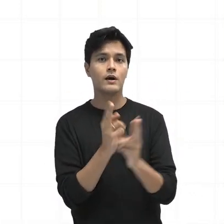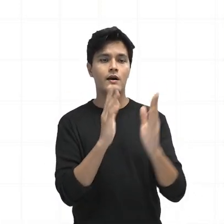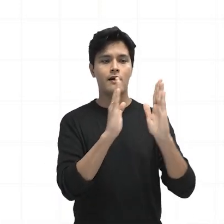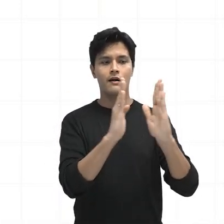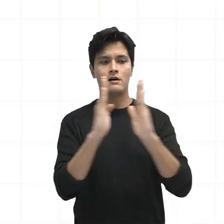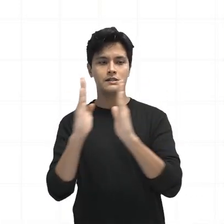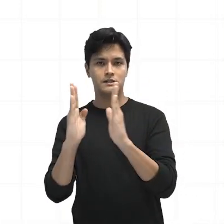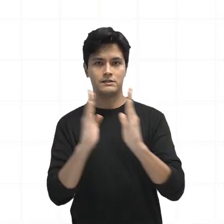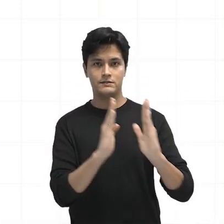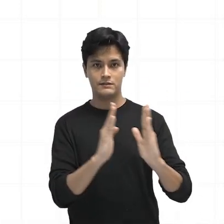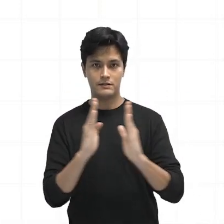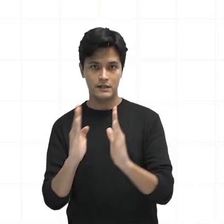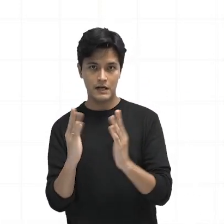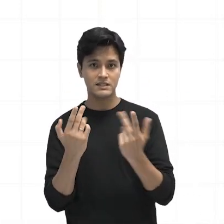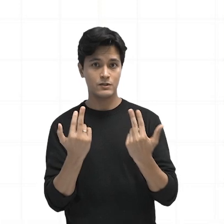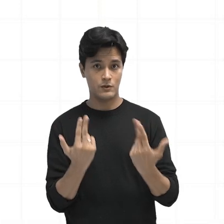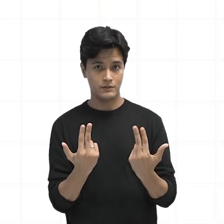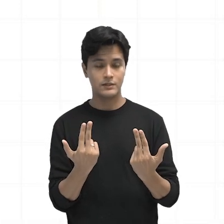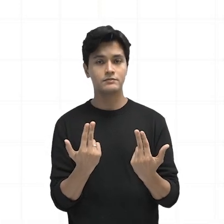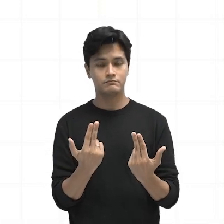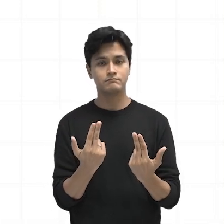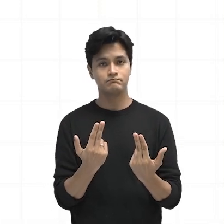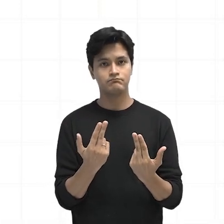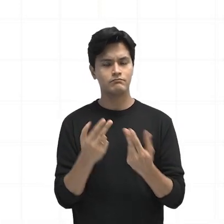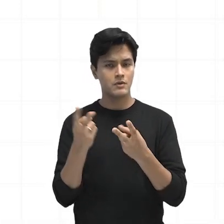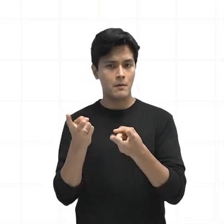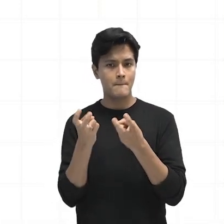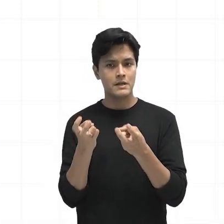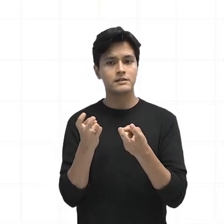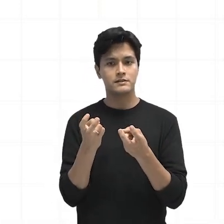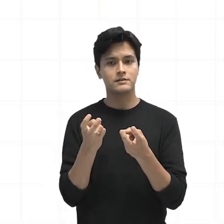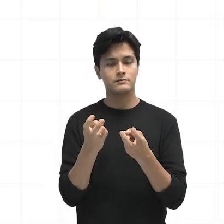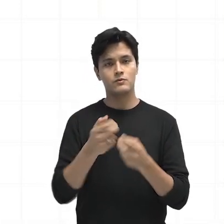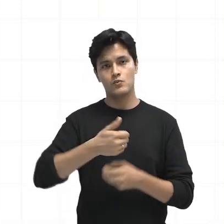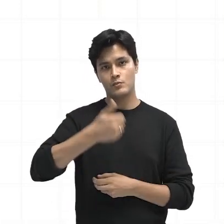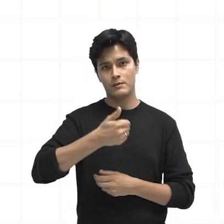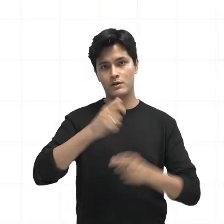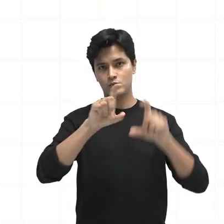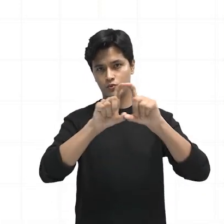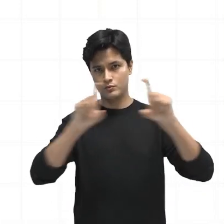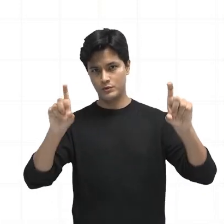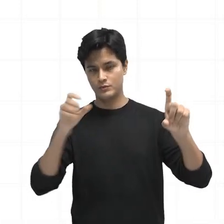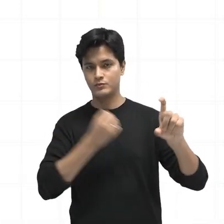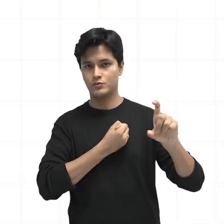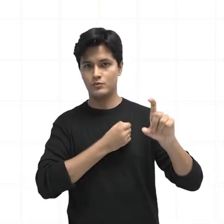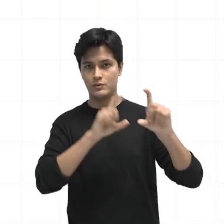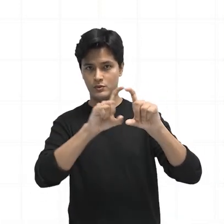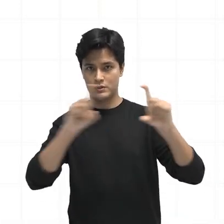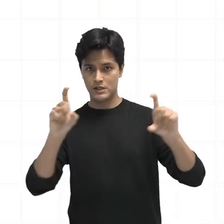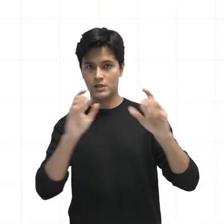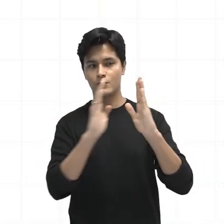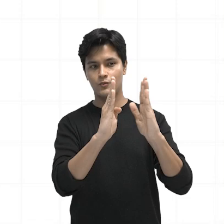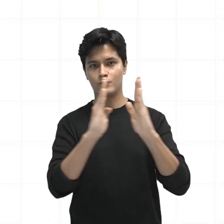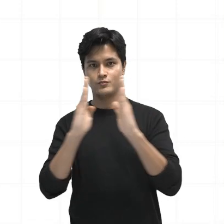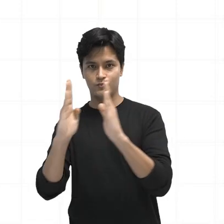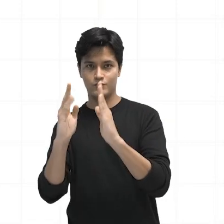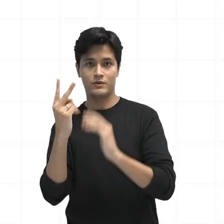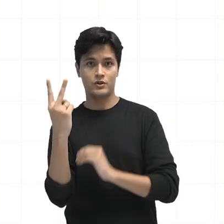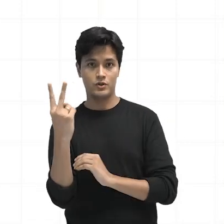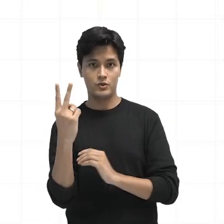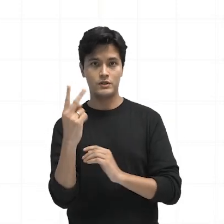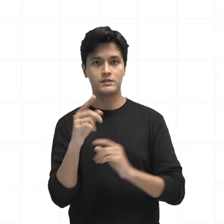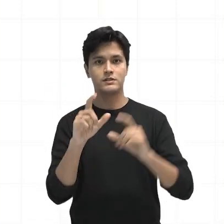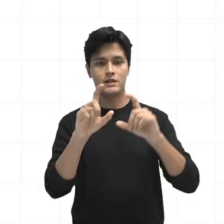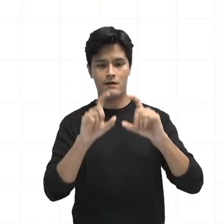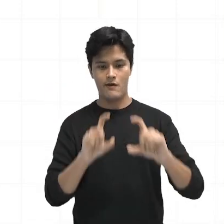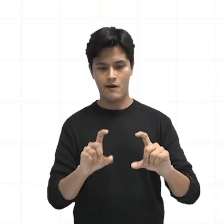decimais. Verifiquem que esse primeiro número tem 2 casas e esse segundo número tem apenas uma. Por